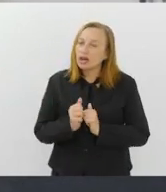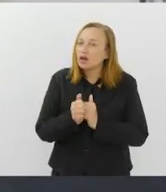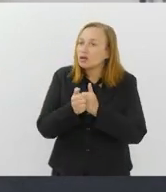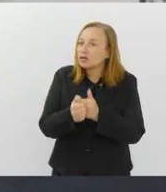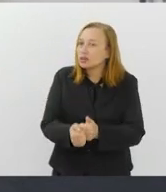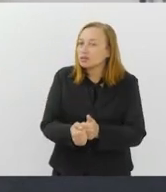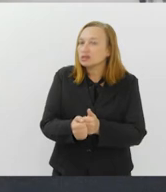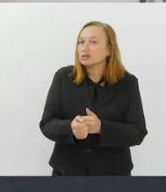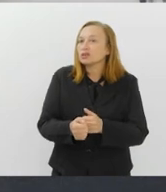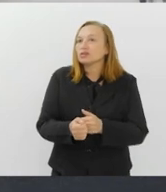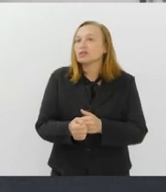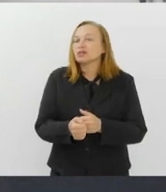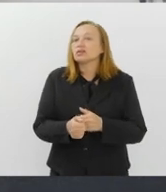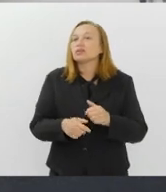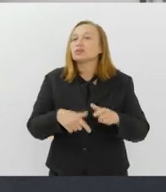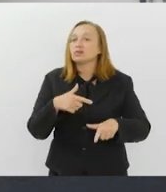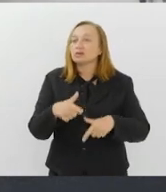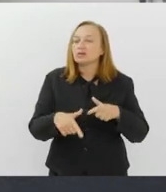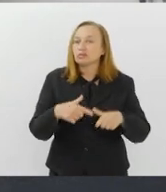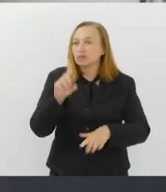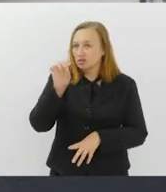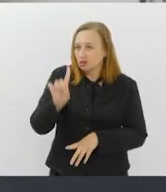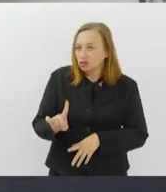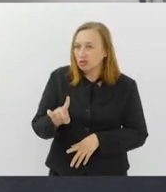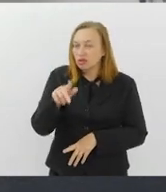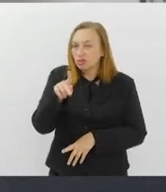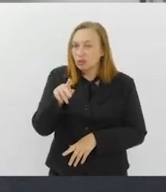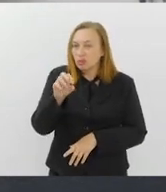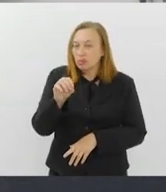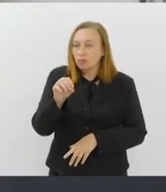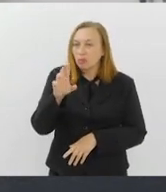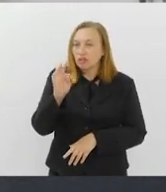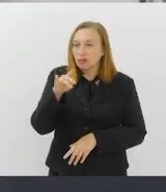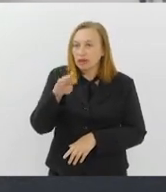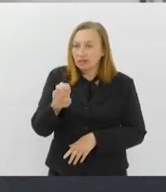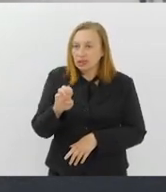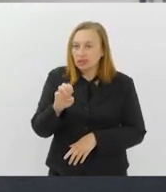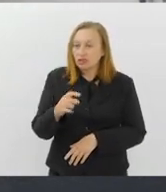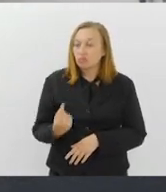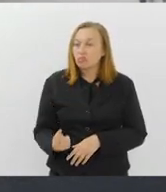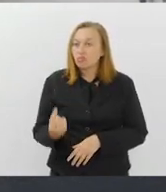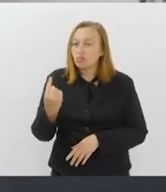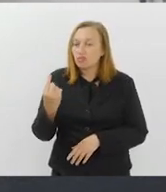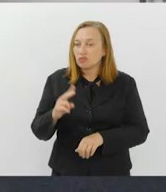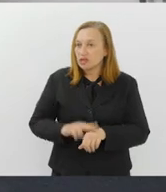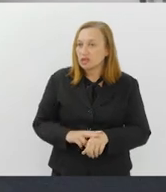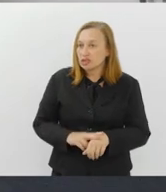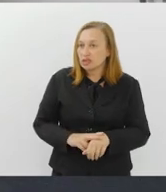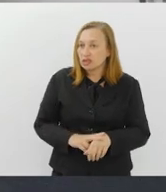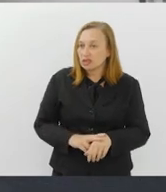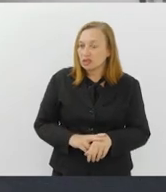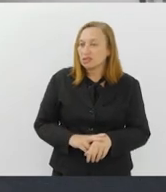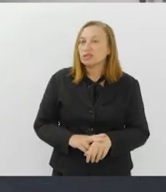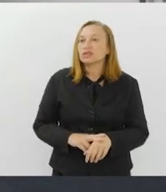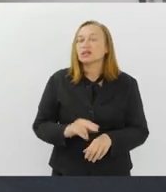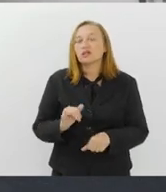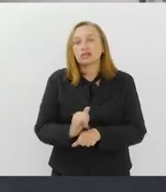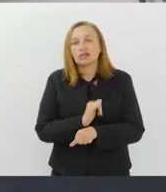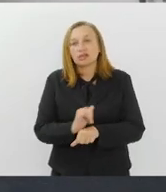o exercício do direito da portabilidade, uma vez que essa tem sido a